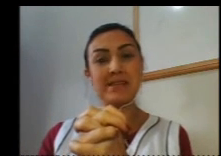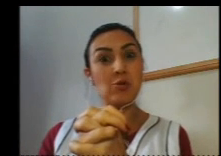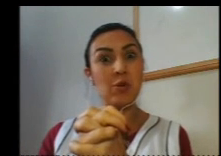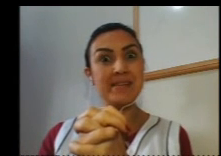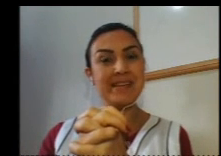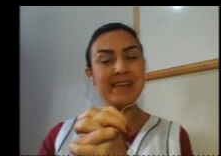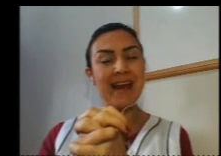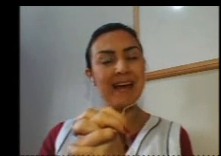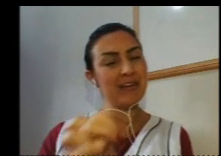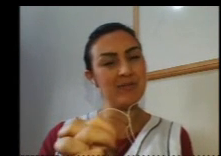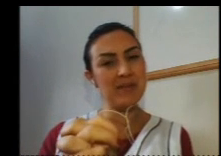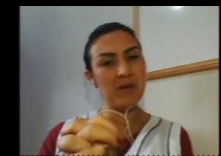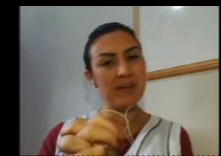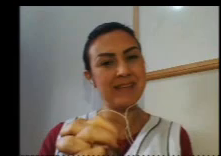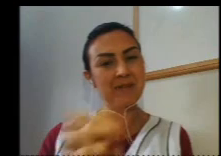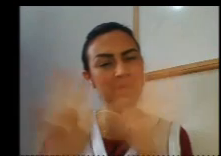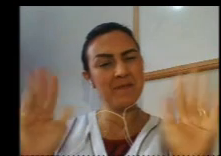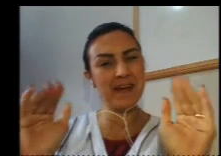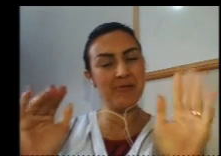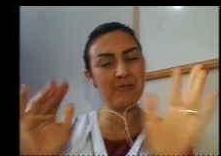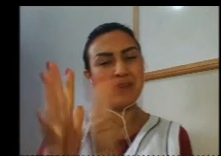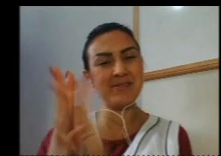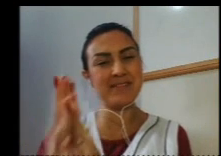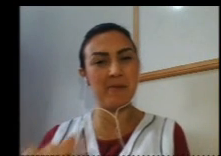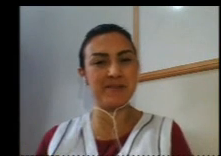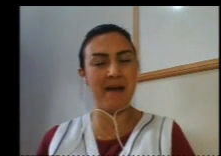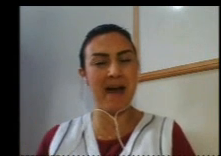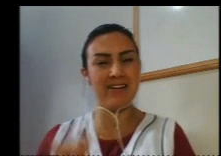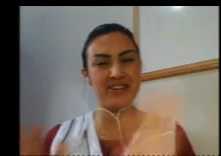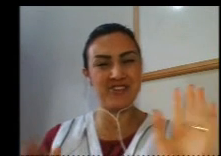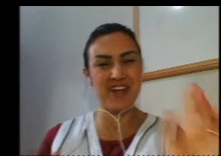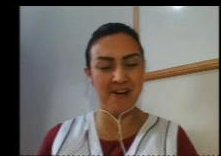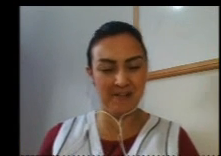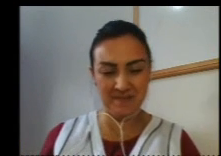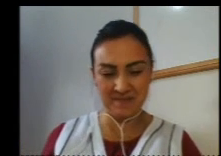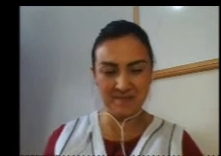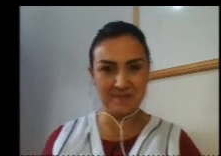tempo fazendo coisas que alegram o seu coração. Fica com Deus. Até a próxima aula. Tchau, tchau.